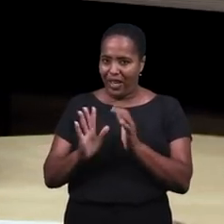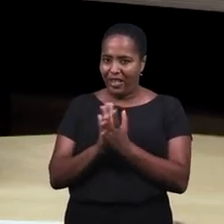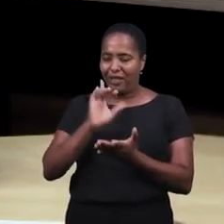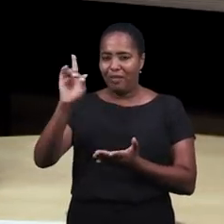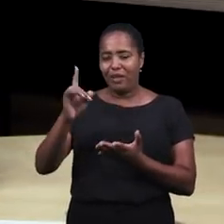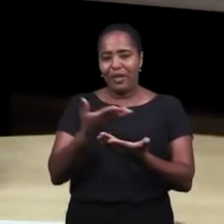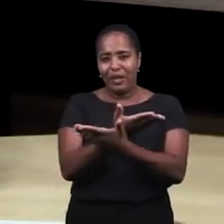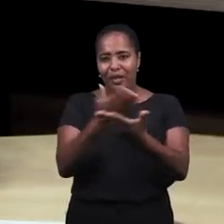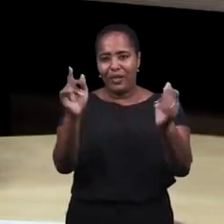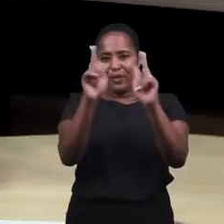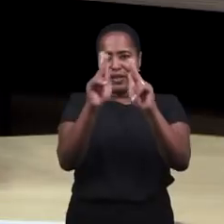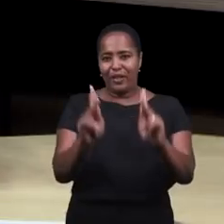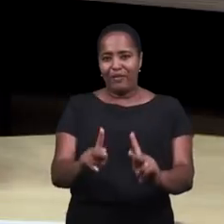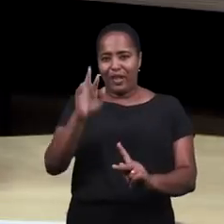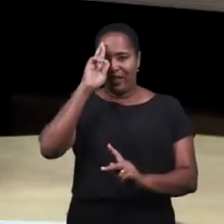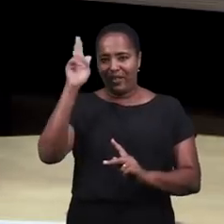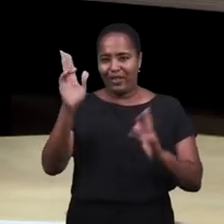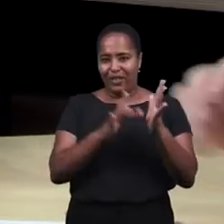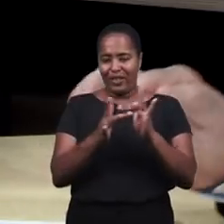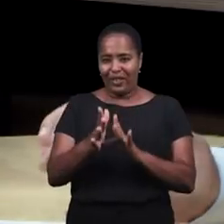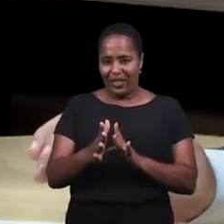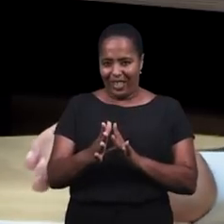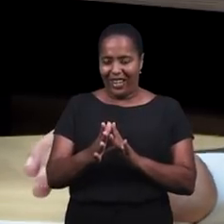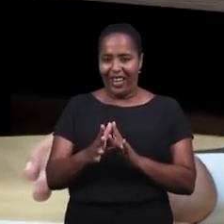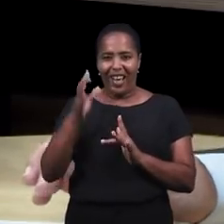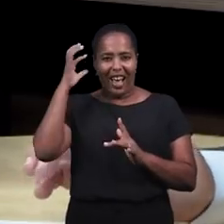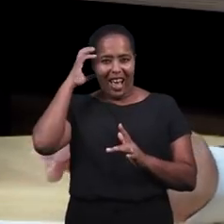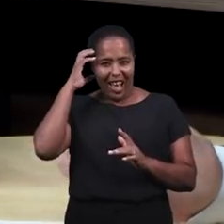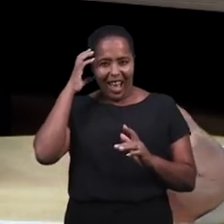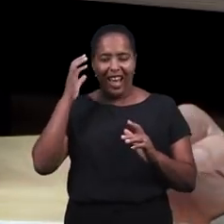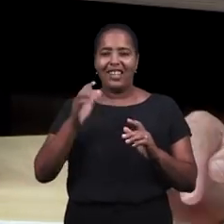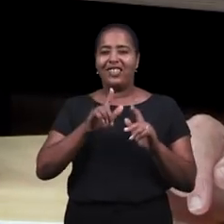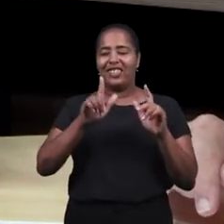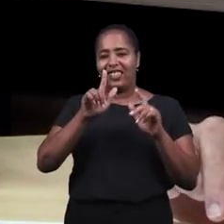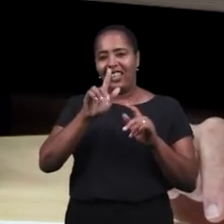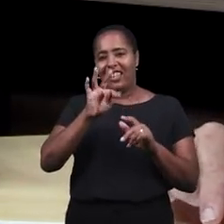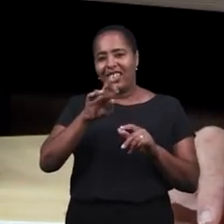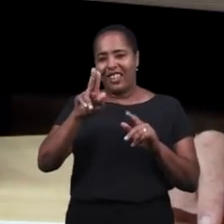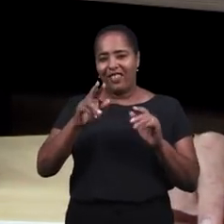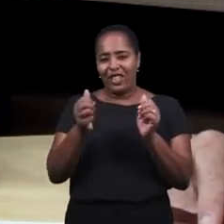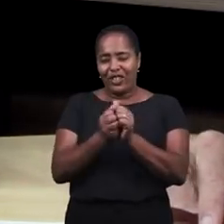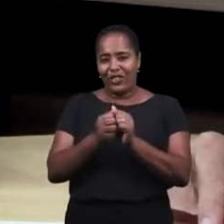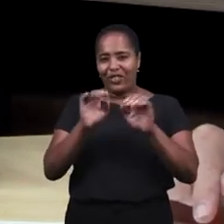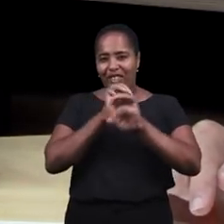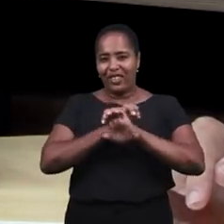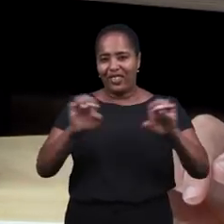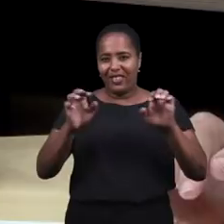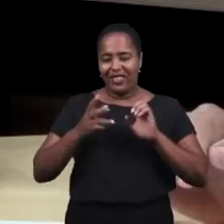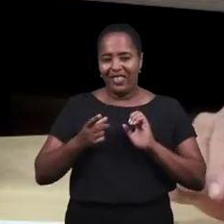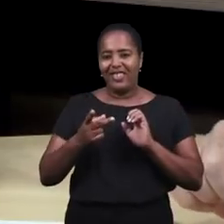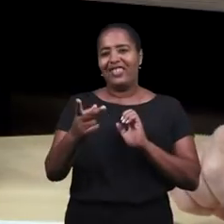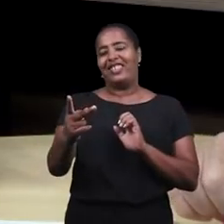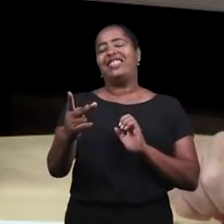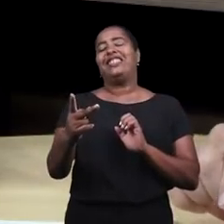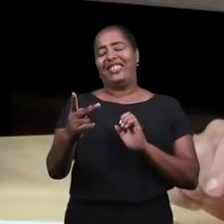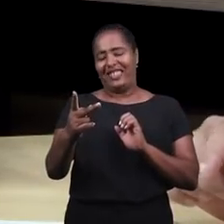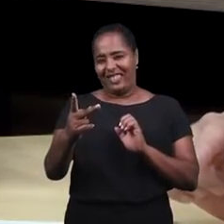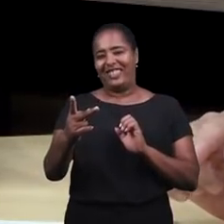Conversas Bíblicas e eu desejo a todos a paz do Senhor Jesus. Rádio e TV Web Manaim juntas, anunciando o Evangelho Eterno.